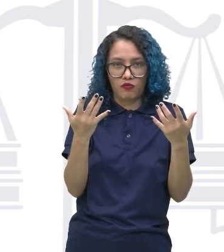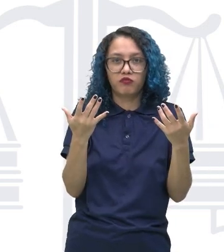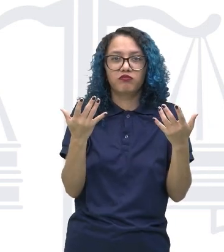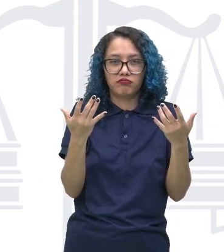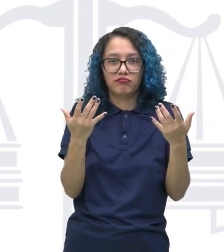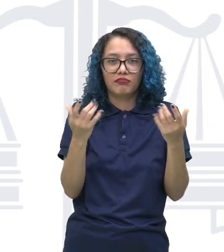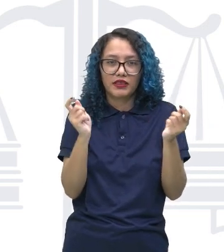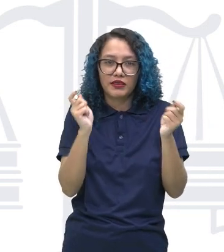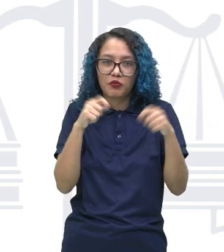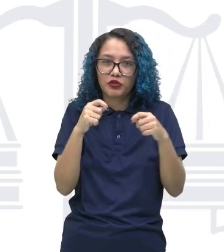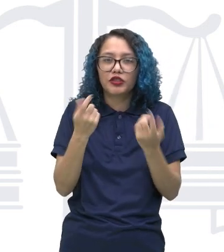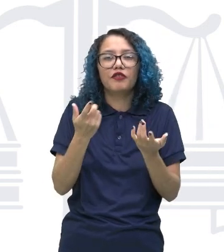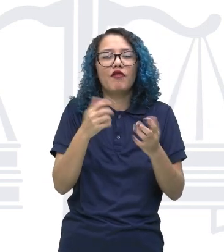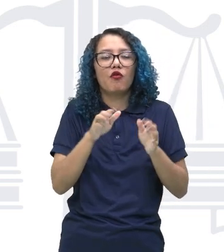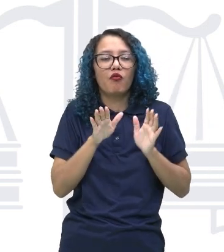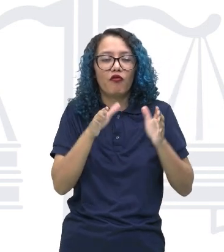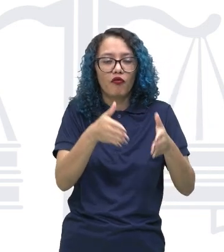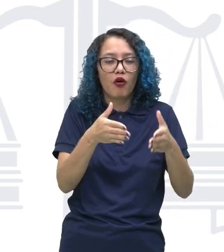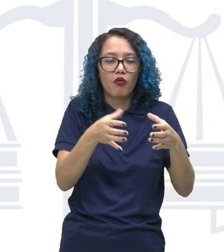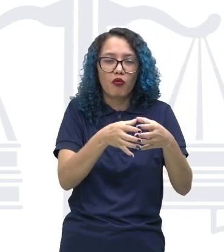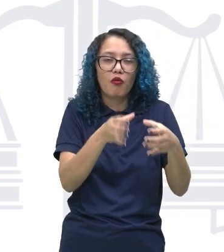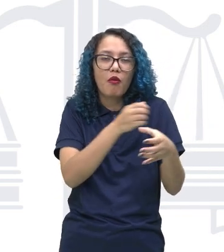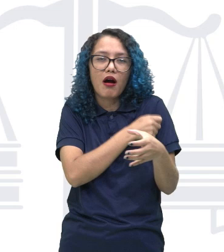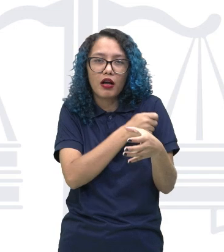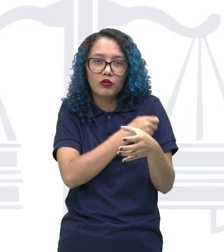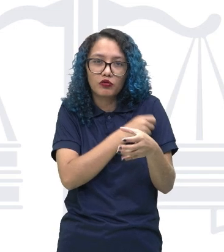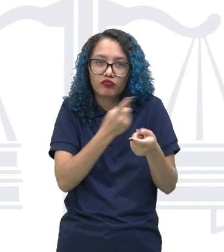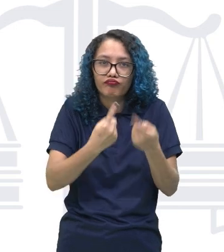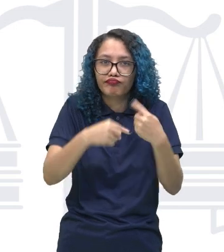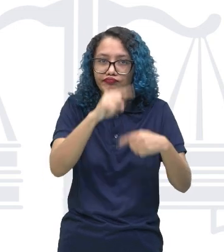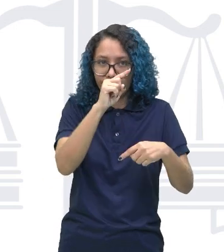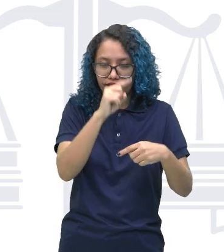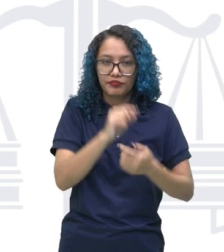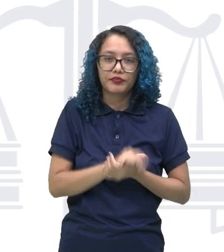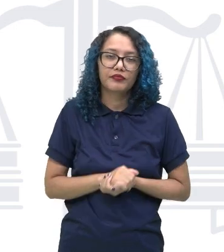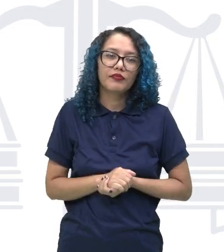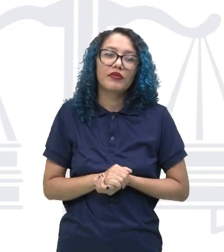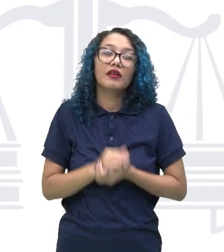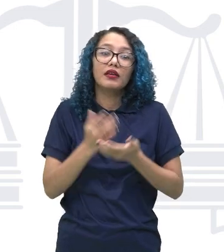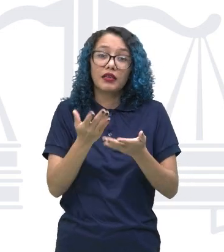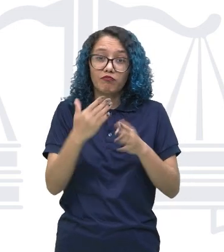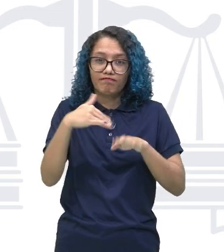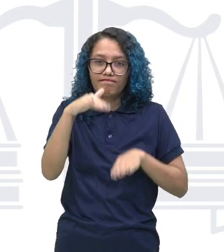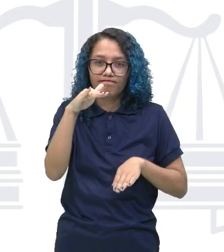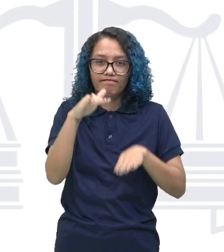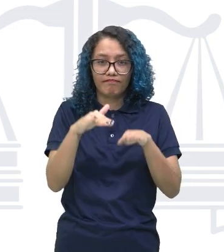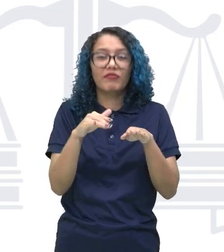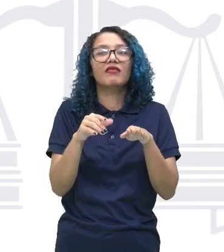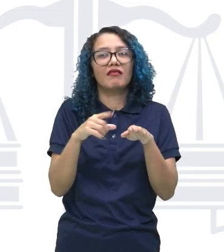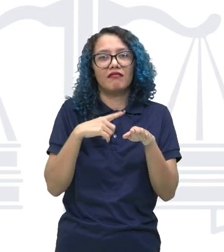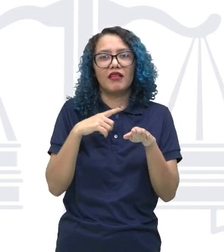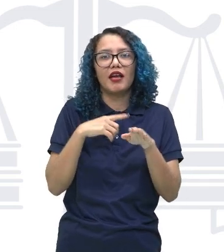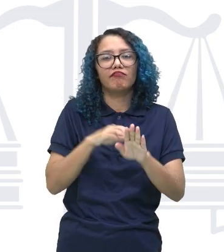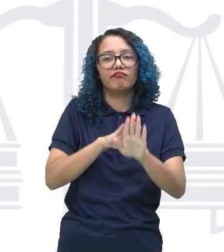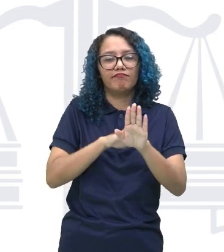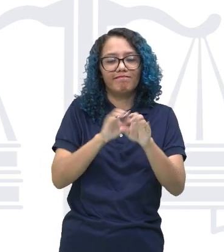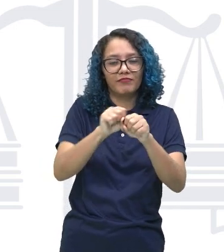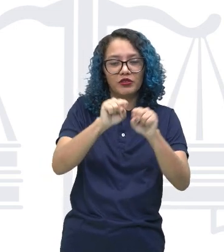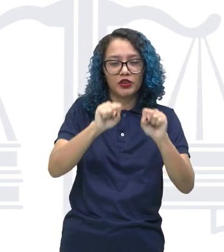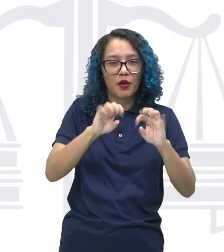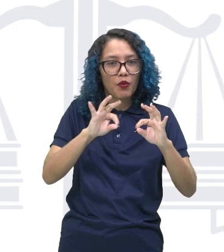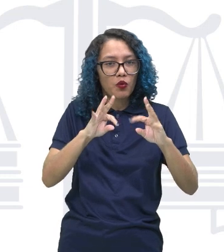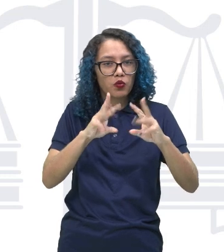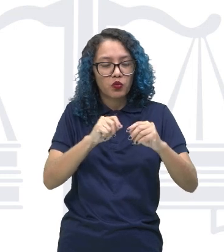diferentes para os nossos estudantes. Então, a recomposição ela está estruturada numa visão sistêmica e de longa duração. Nós não